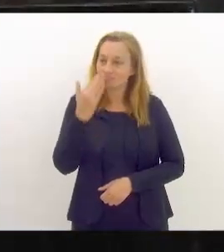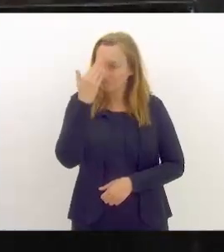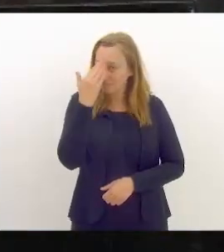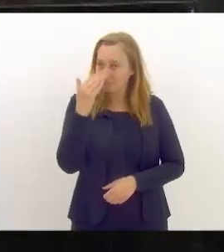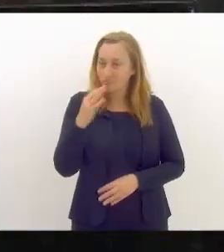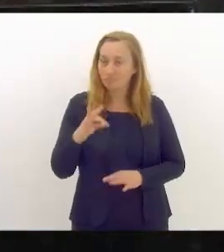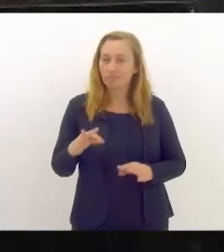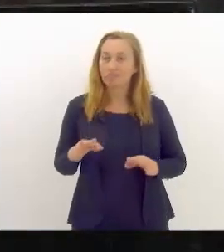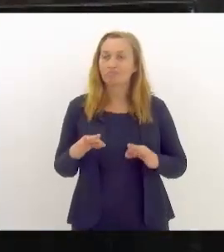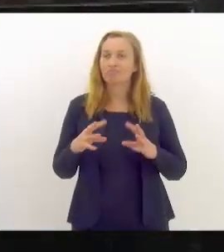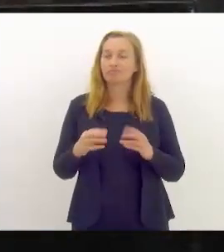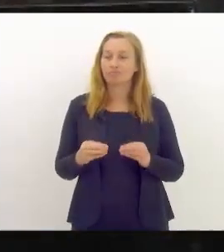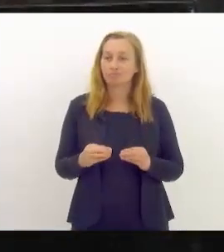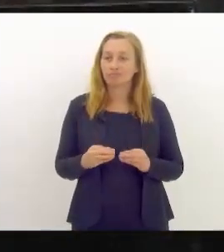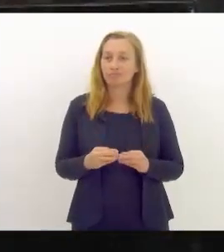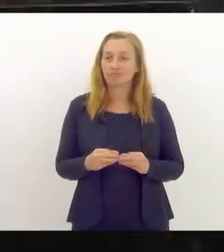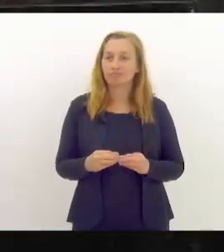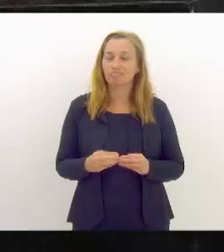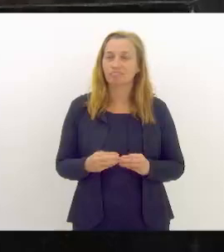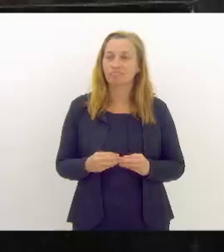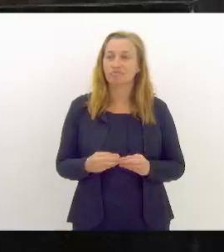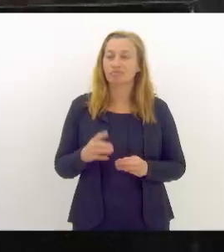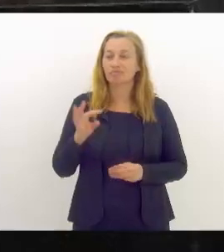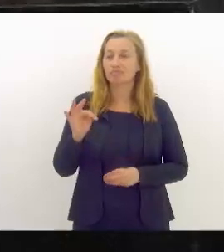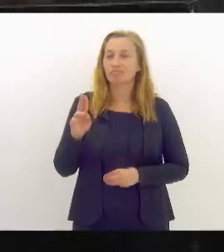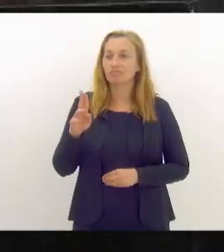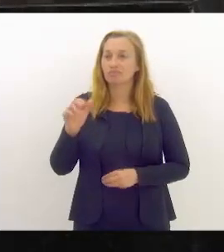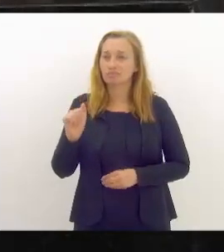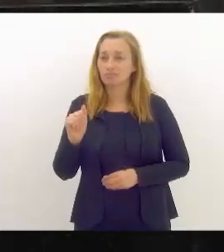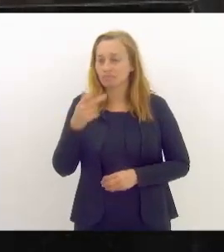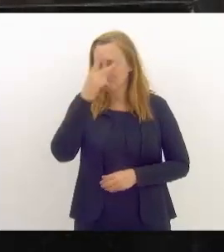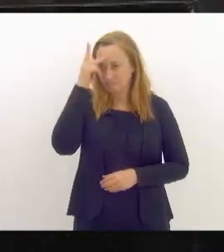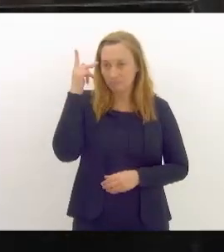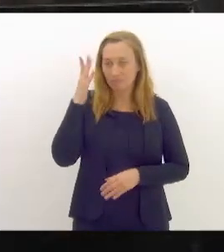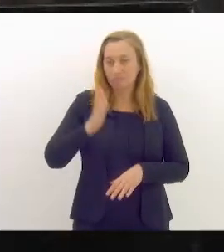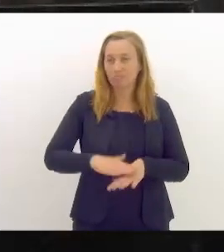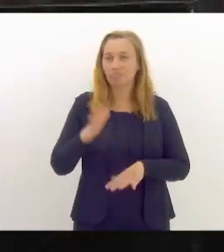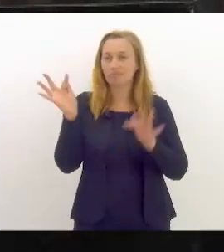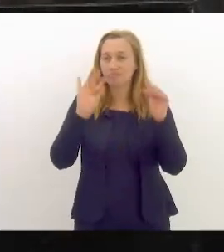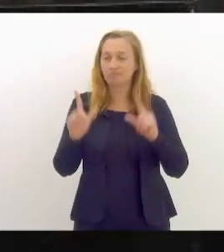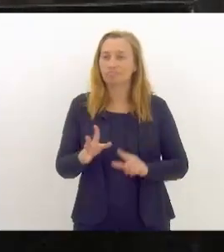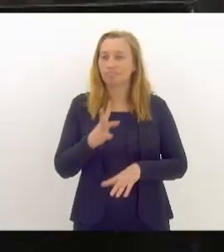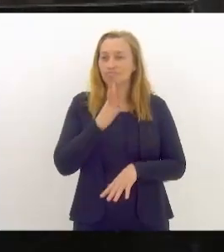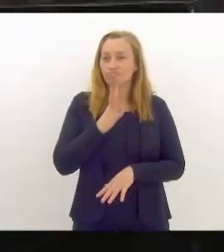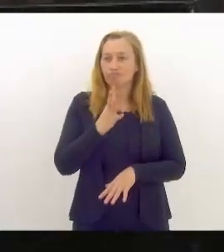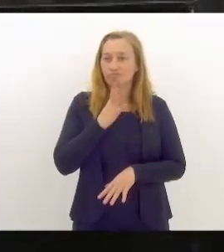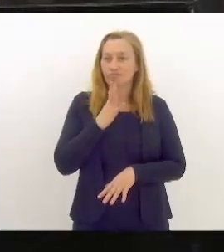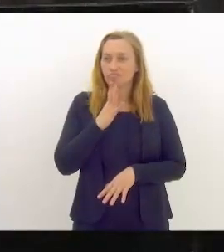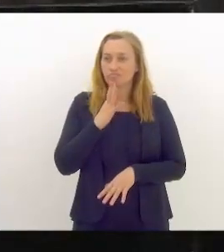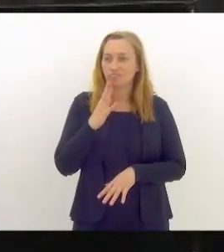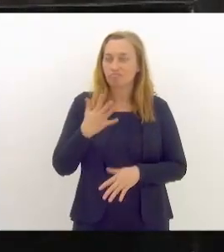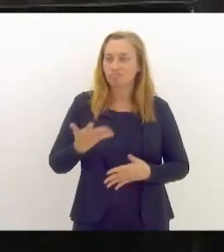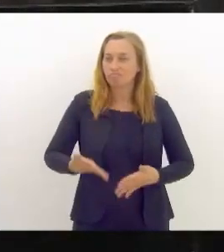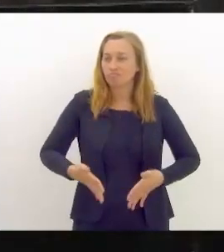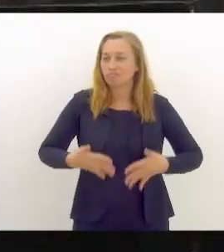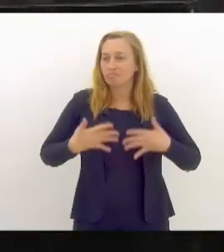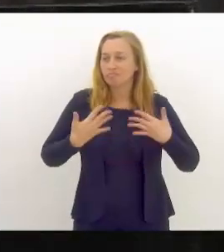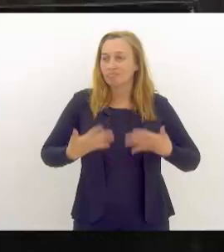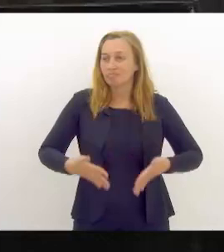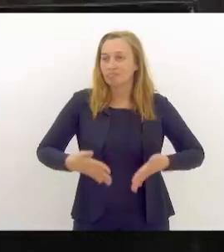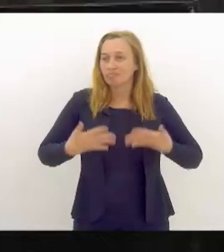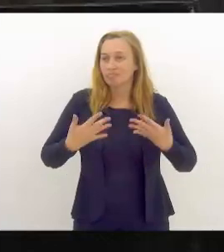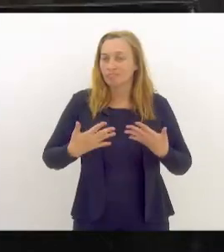Tula sem dúvida uma das pessoas mais felizes que eu conheço que me traz uma leveza indescritível